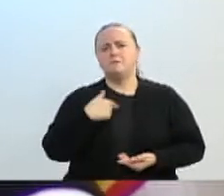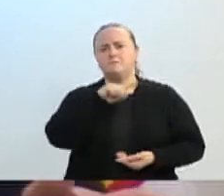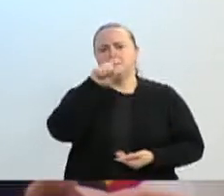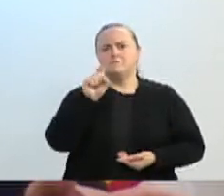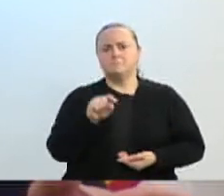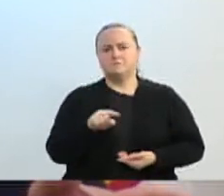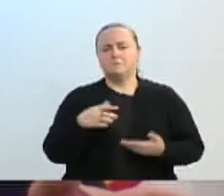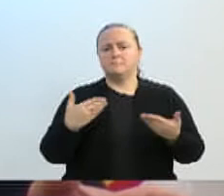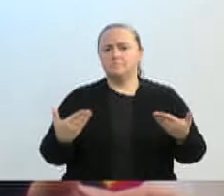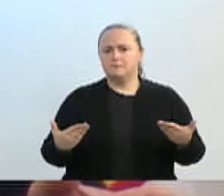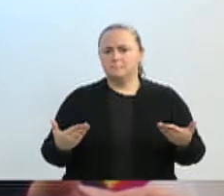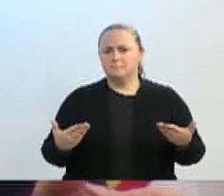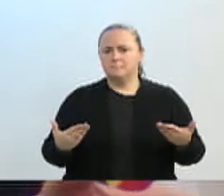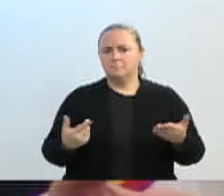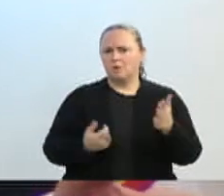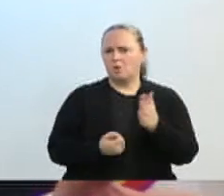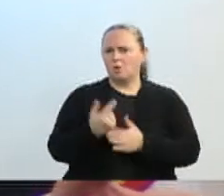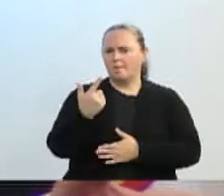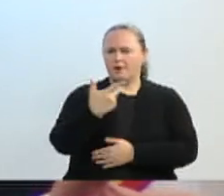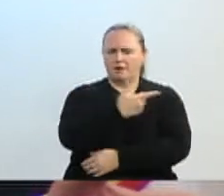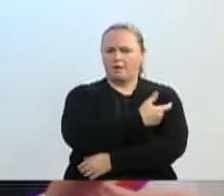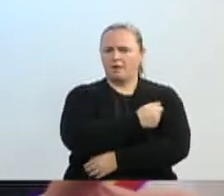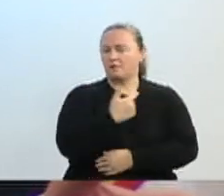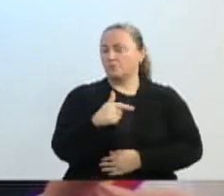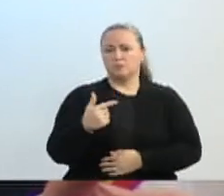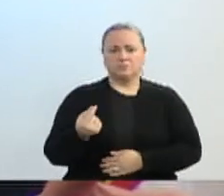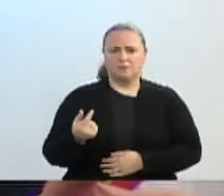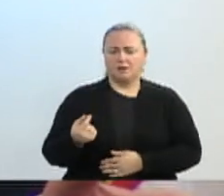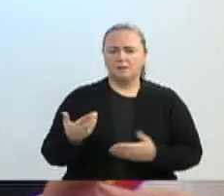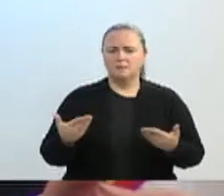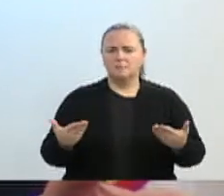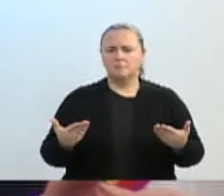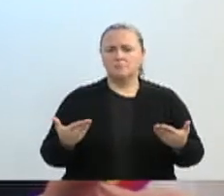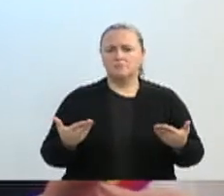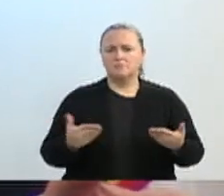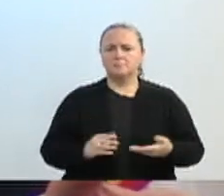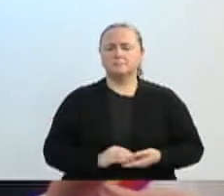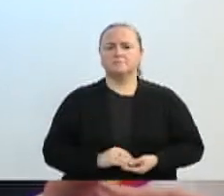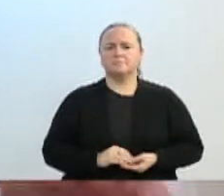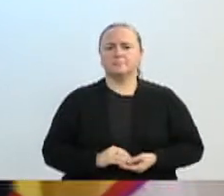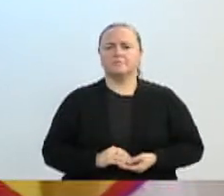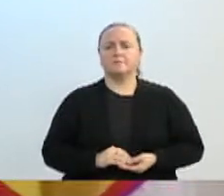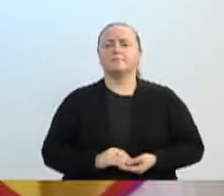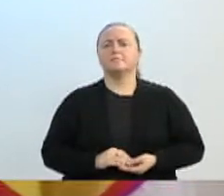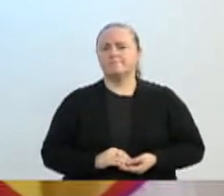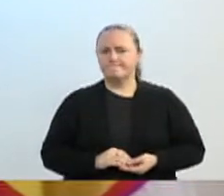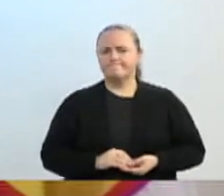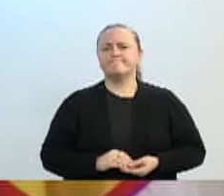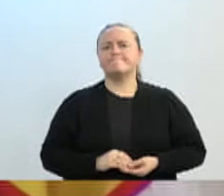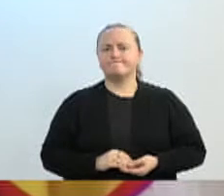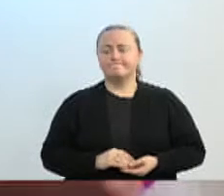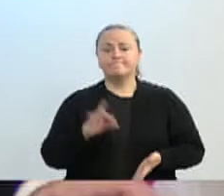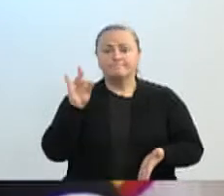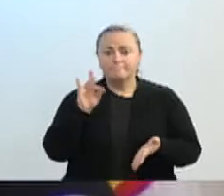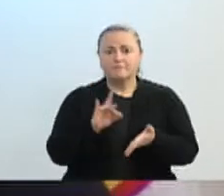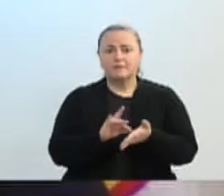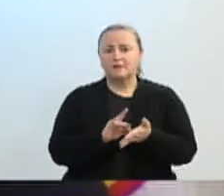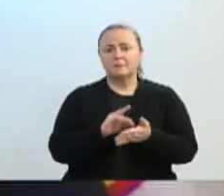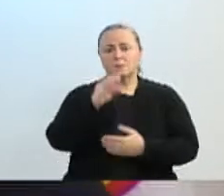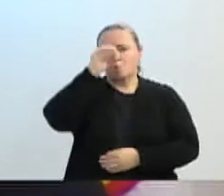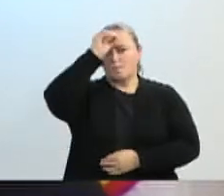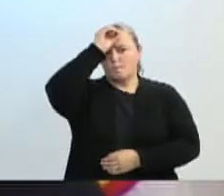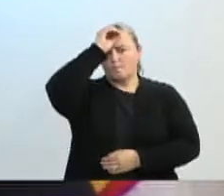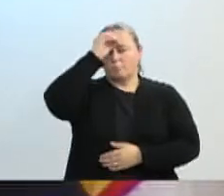Falta de recursos para a compra de mais vacinas? Vereador Maurício Gol. Realmente não consigo entender as razões, ainda